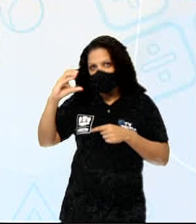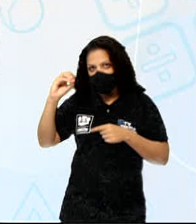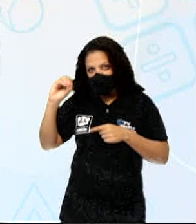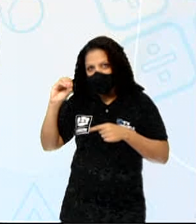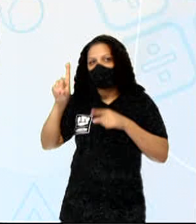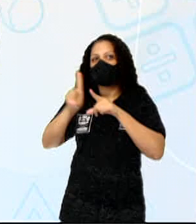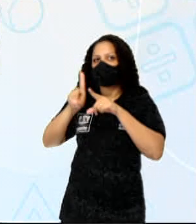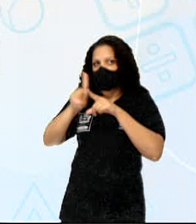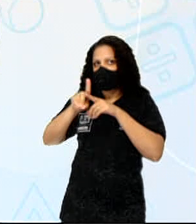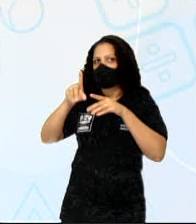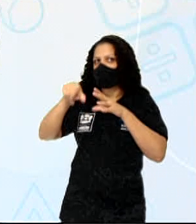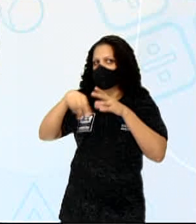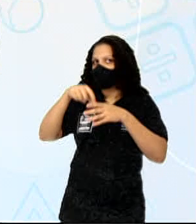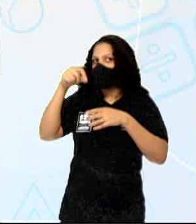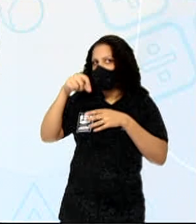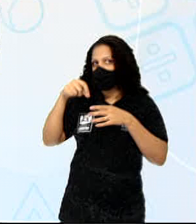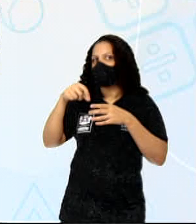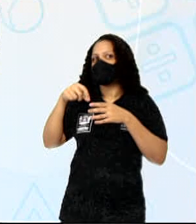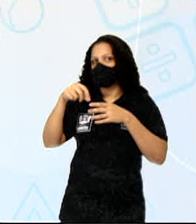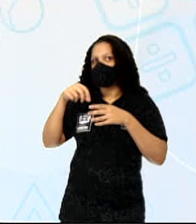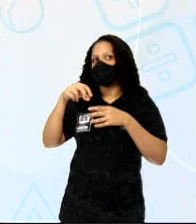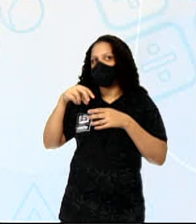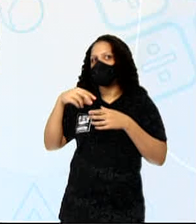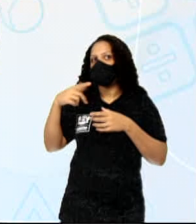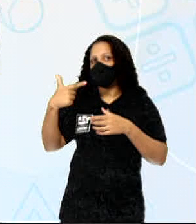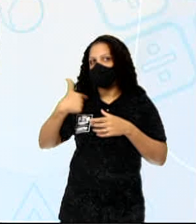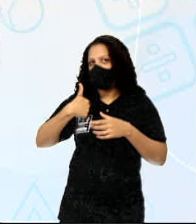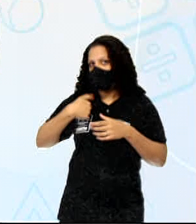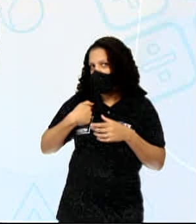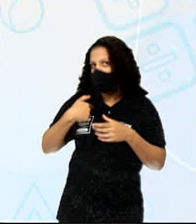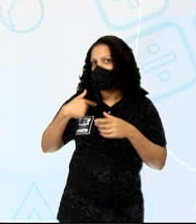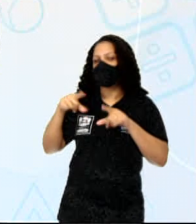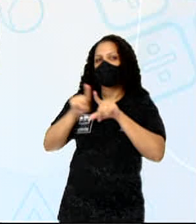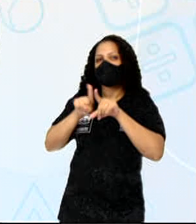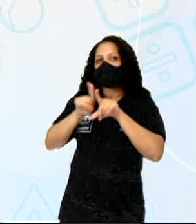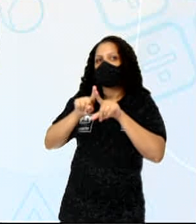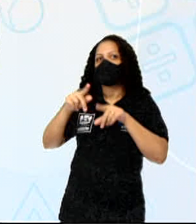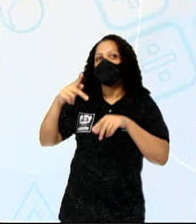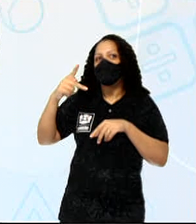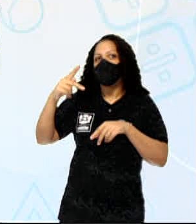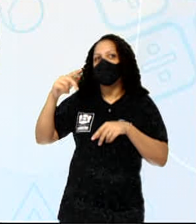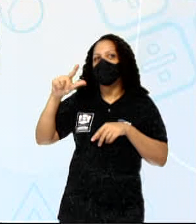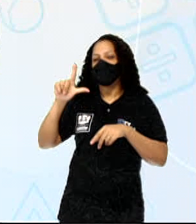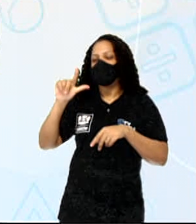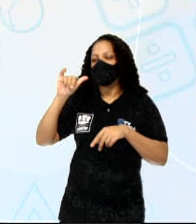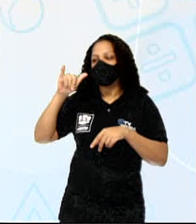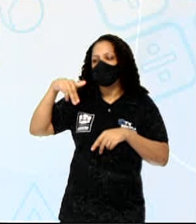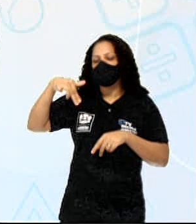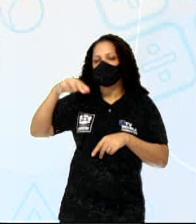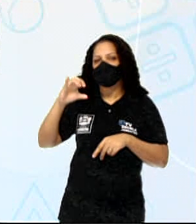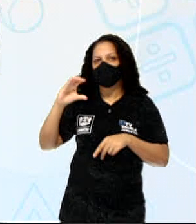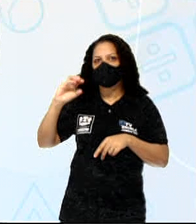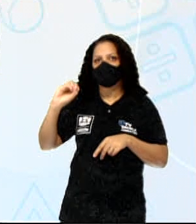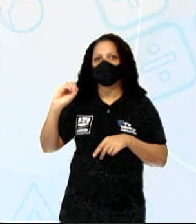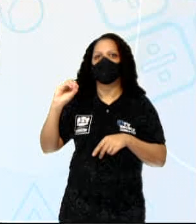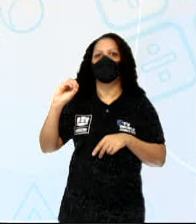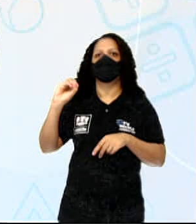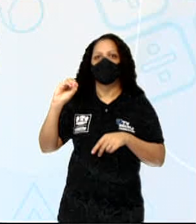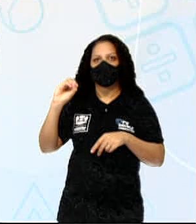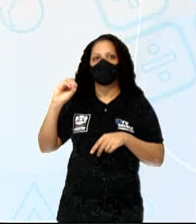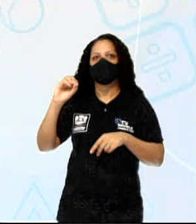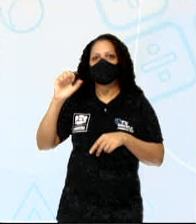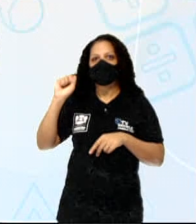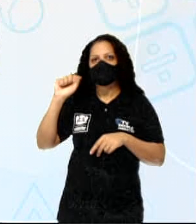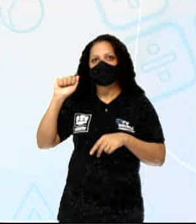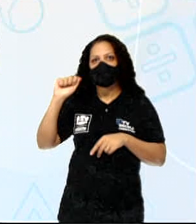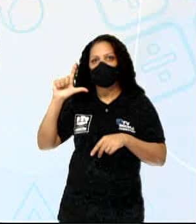candidato varguista, ou seria o candidato varguista. E o terceiro foi o Plínio Salgado, certo? Que era da